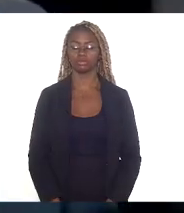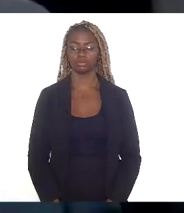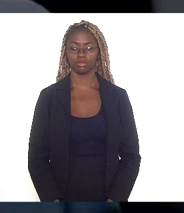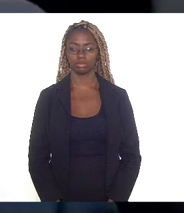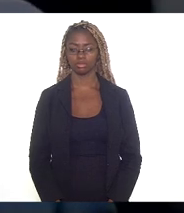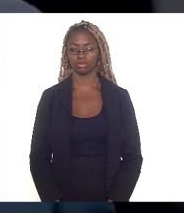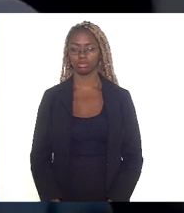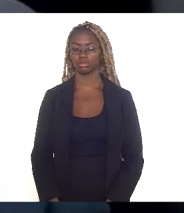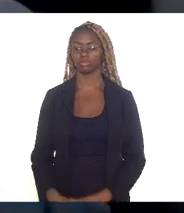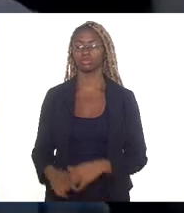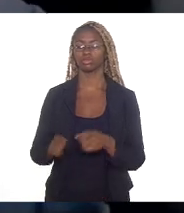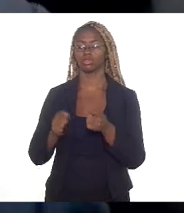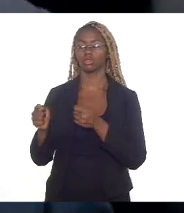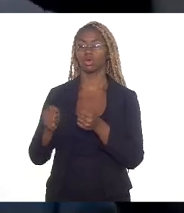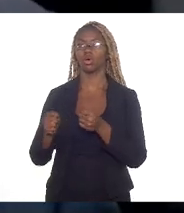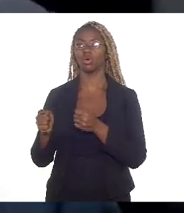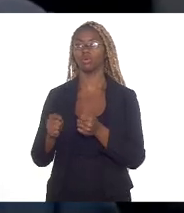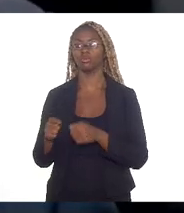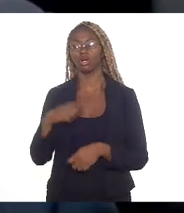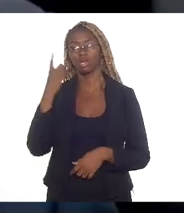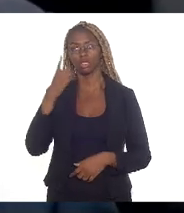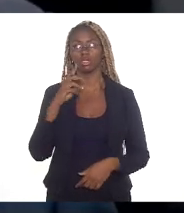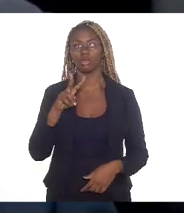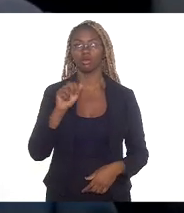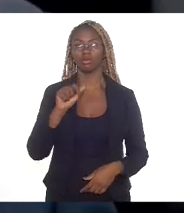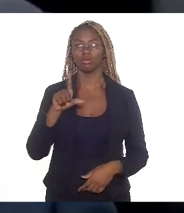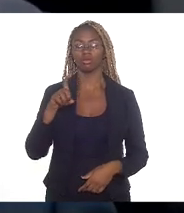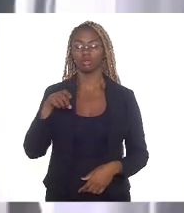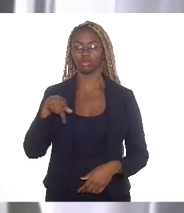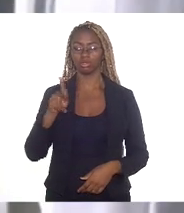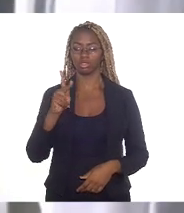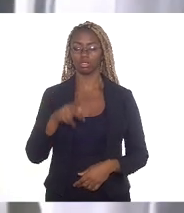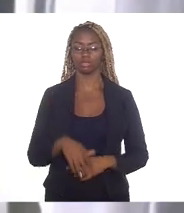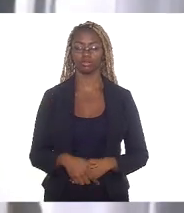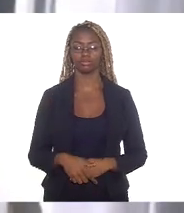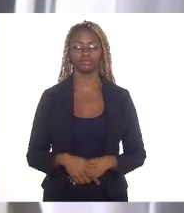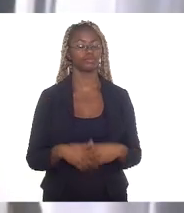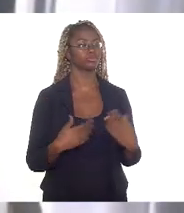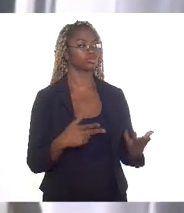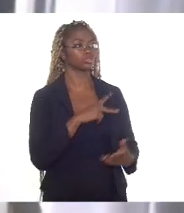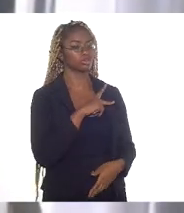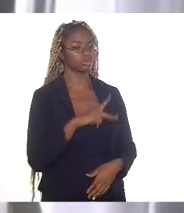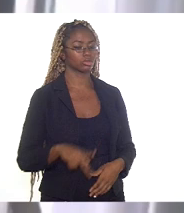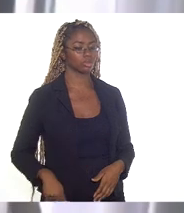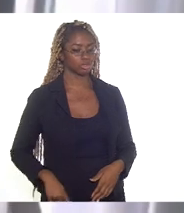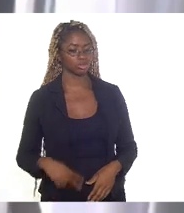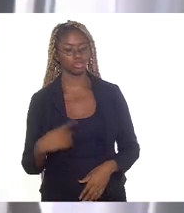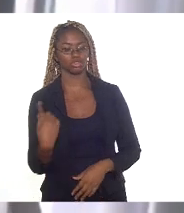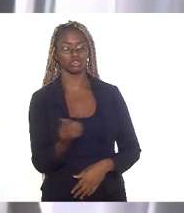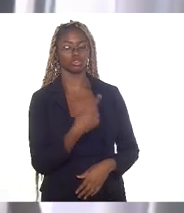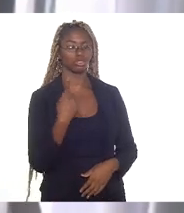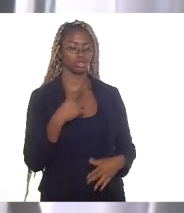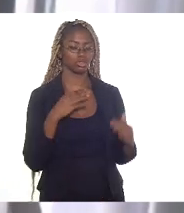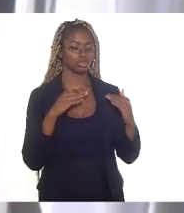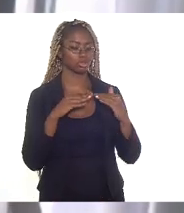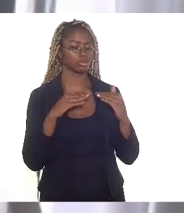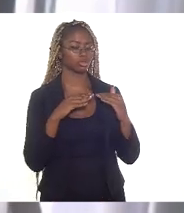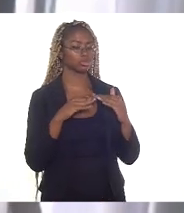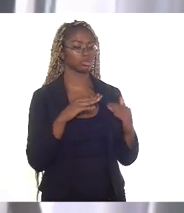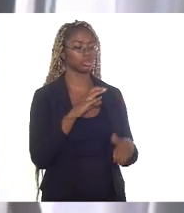de Economia, deputado Valdeque Carneiro. Senhor presidente, a Comissão de Economia acompanha o parecer da